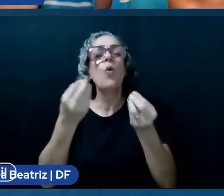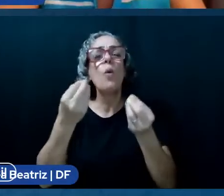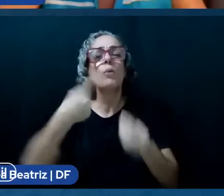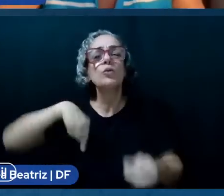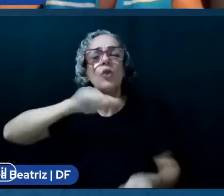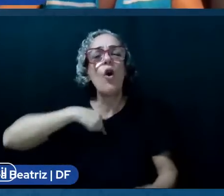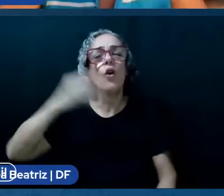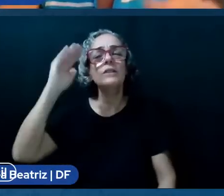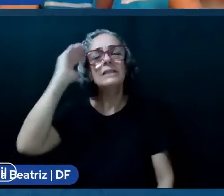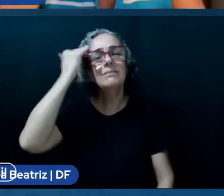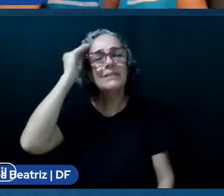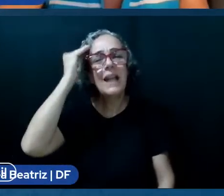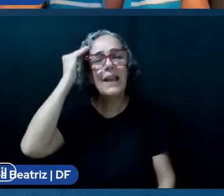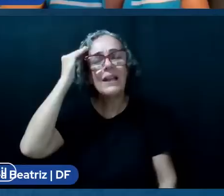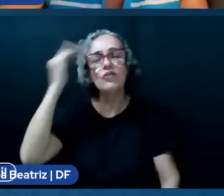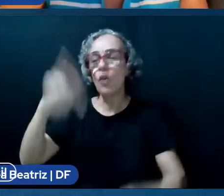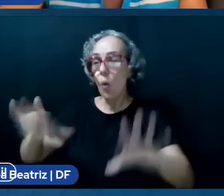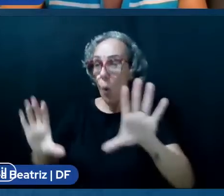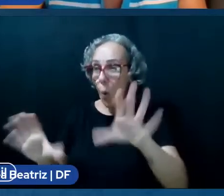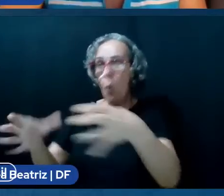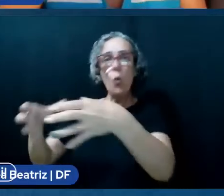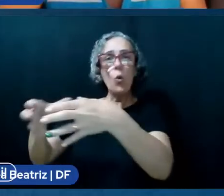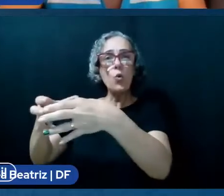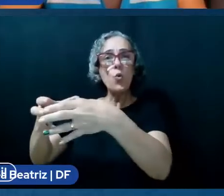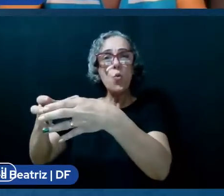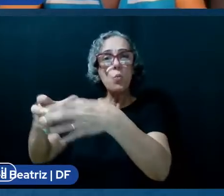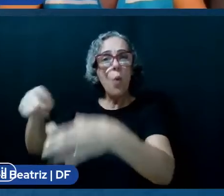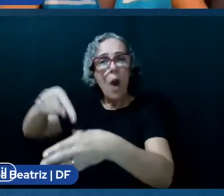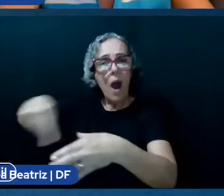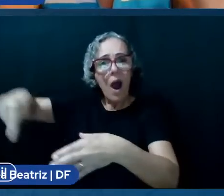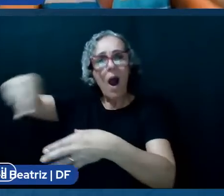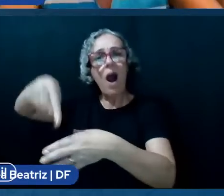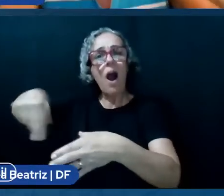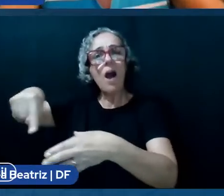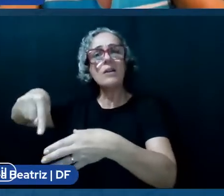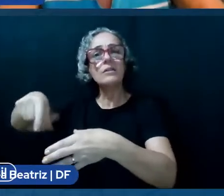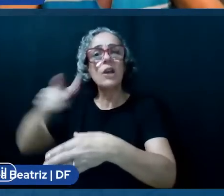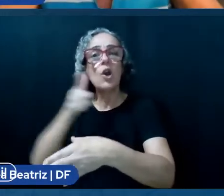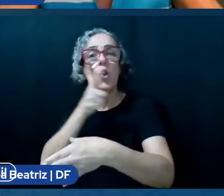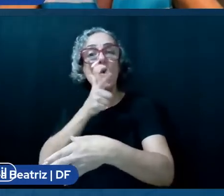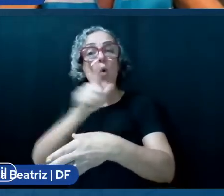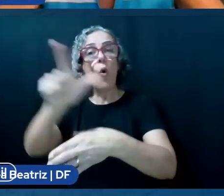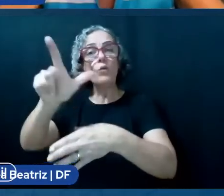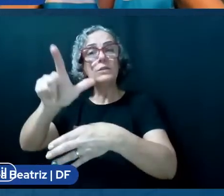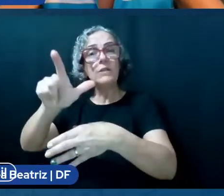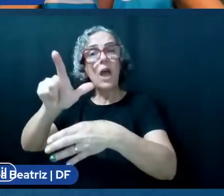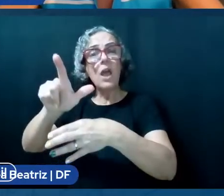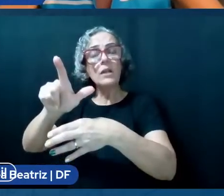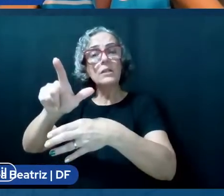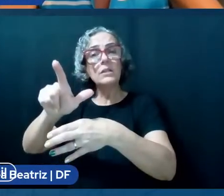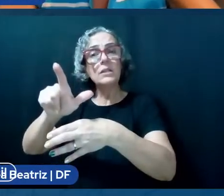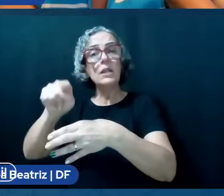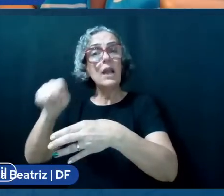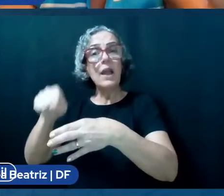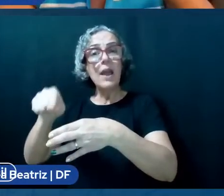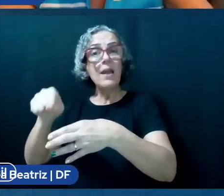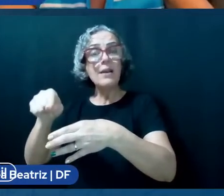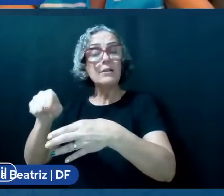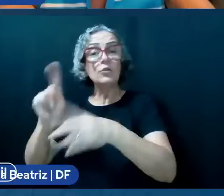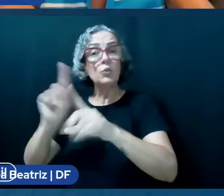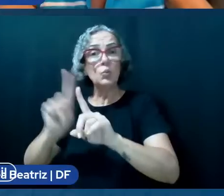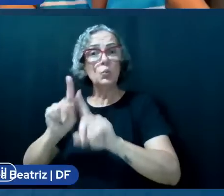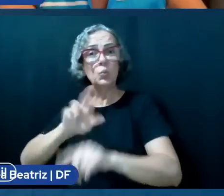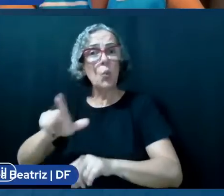subitamente uma coletividade ou uma população consegue entrar nesse estado anormal, consegue entrar